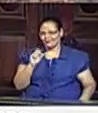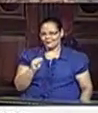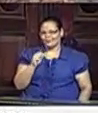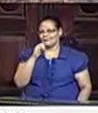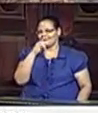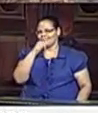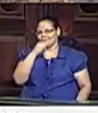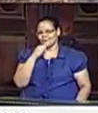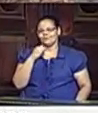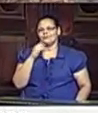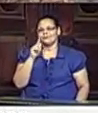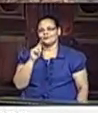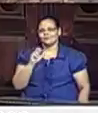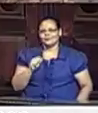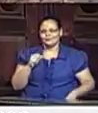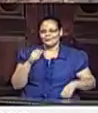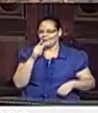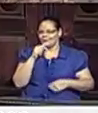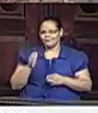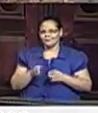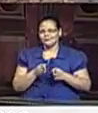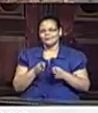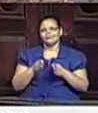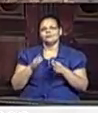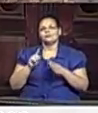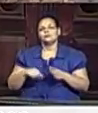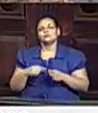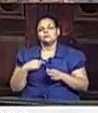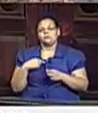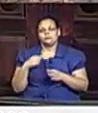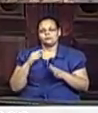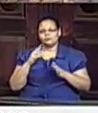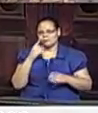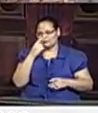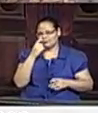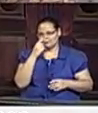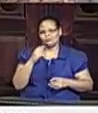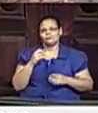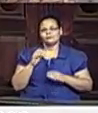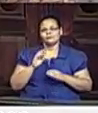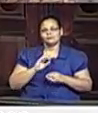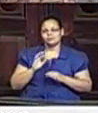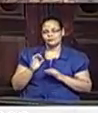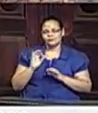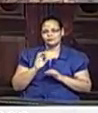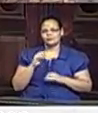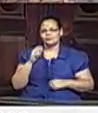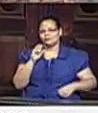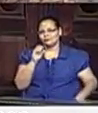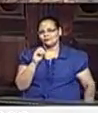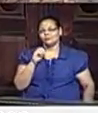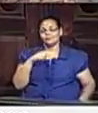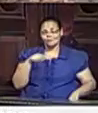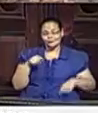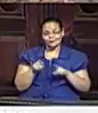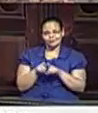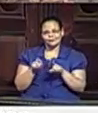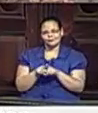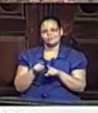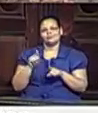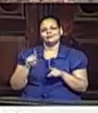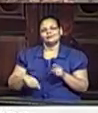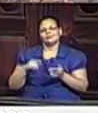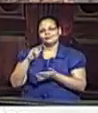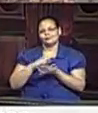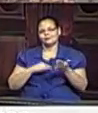gás, saneamento, a oitiva com os usuários e a oitiva com o Tribunal de Contas do Estado. São as